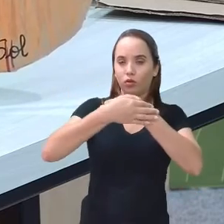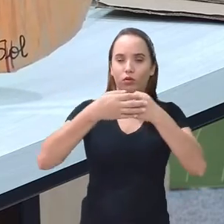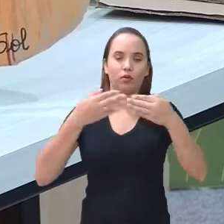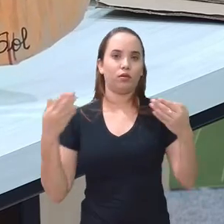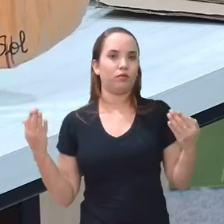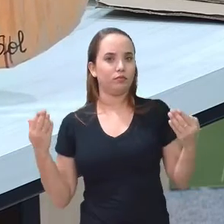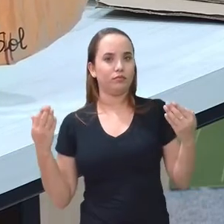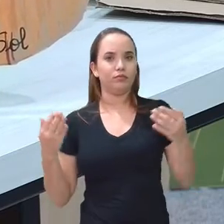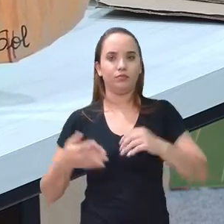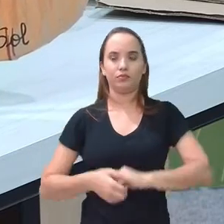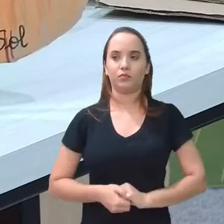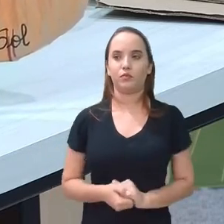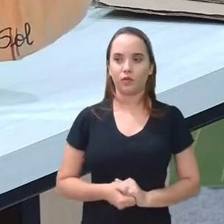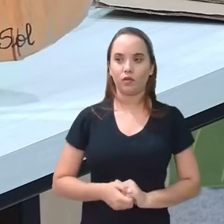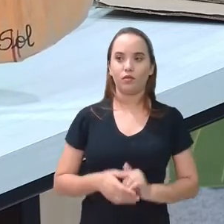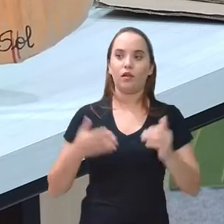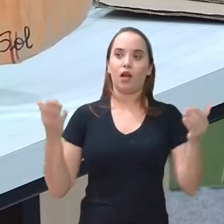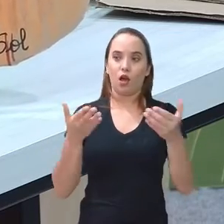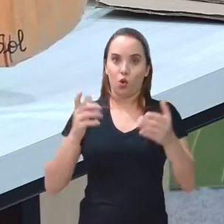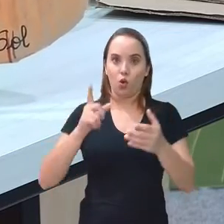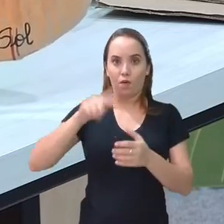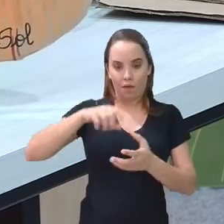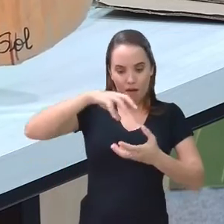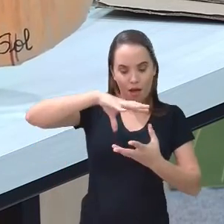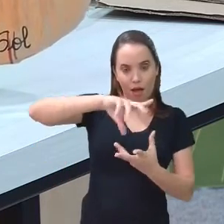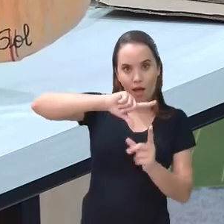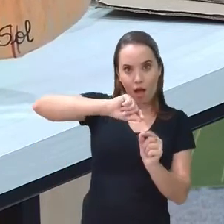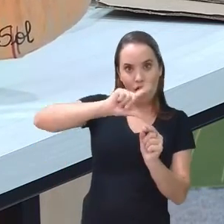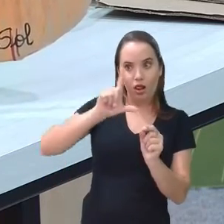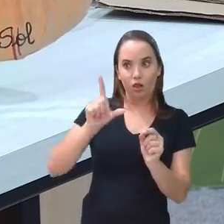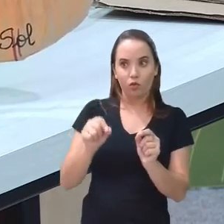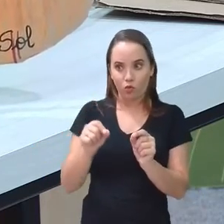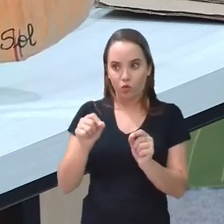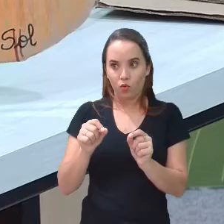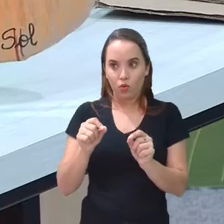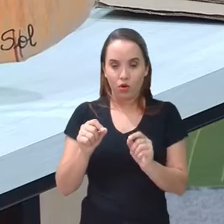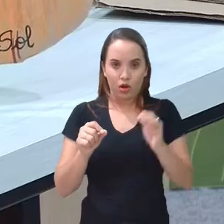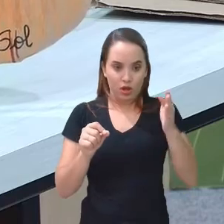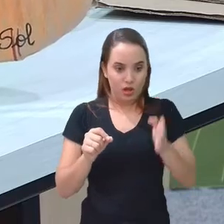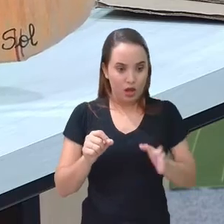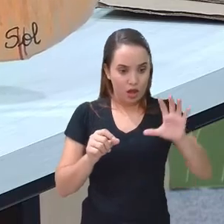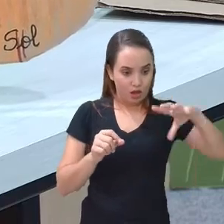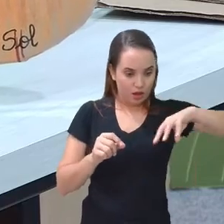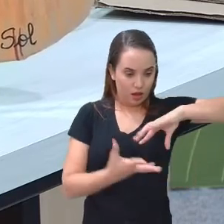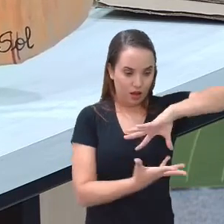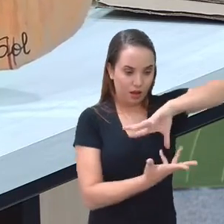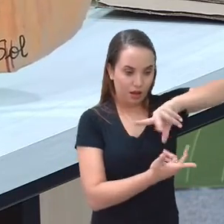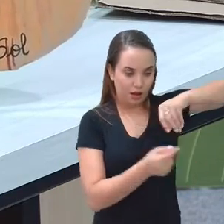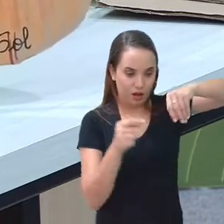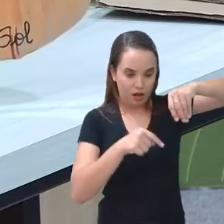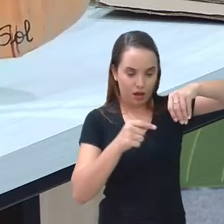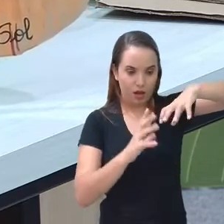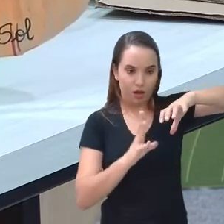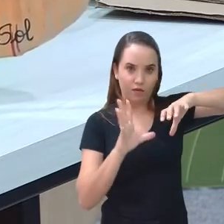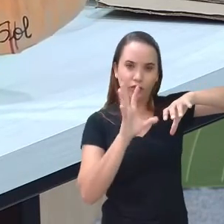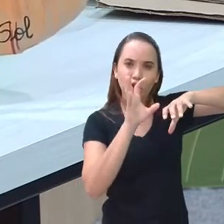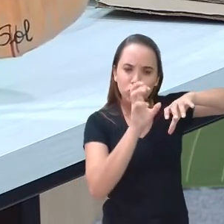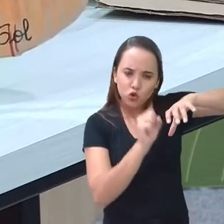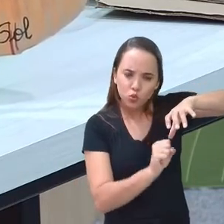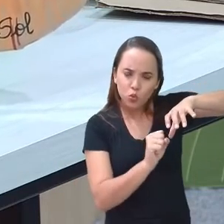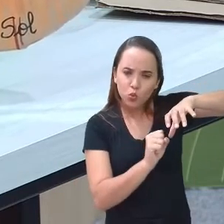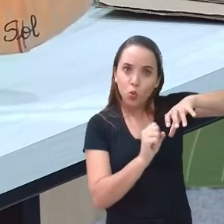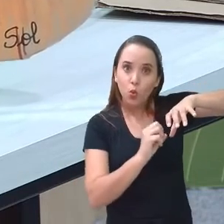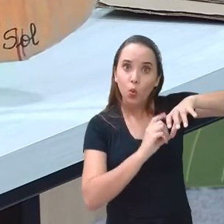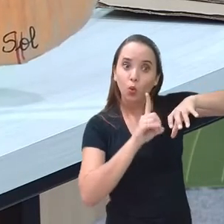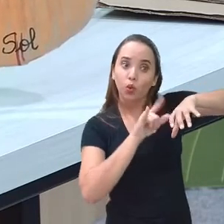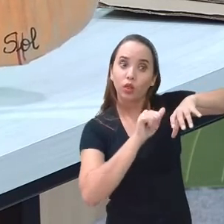eclipse, né? Agora é a lua e esse ponto aqui da terra vai ficar escuro durante o dia,